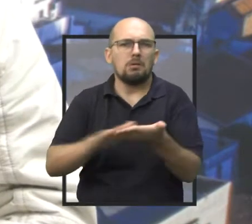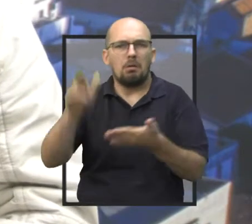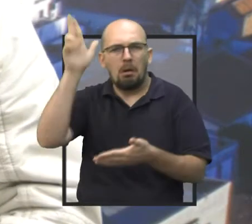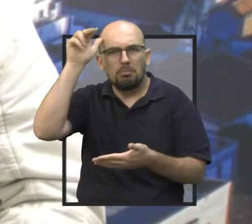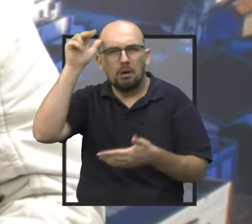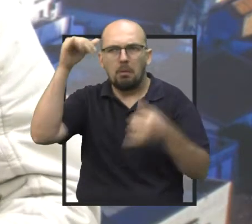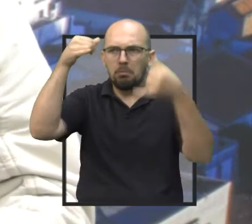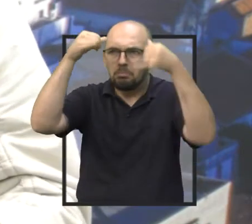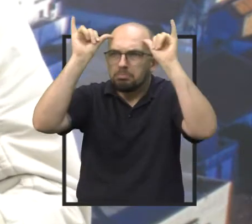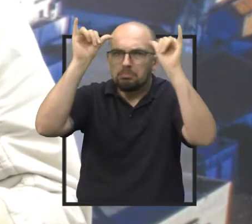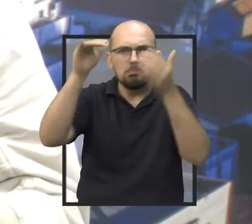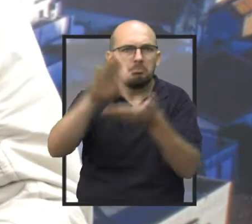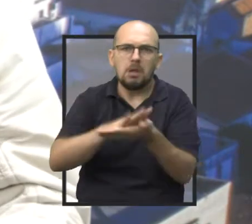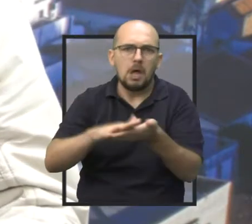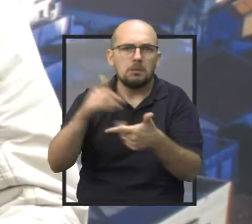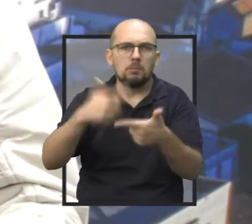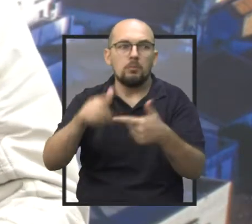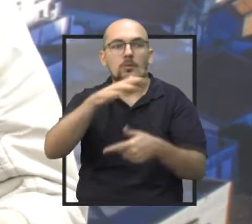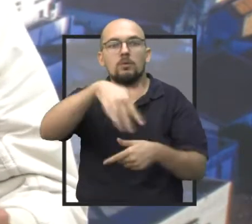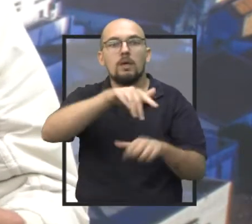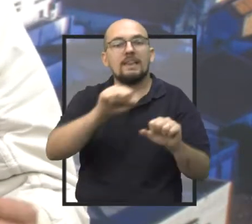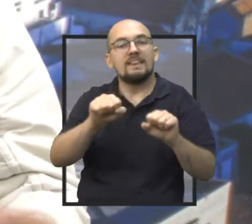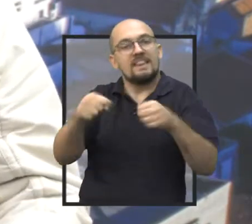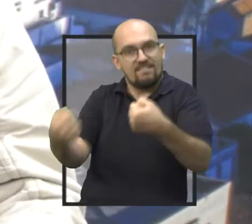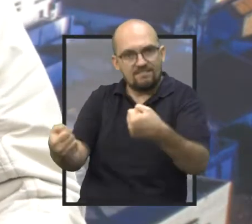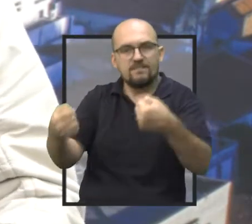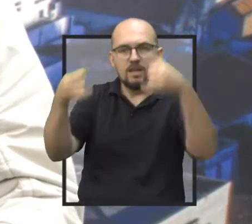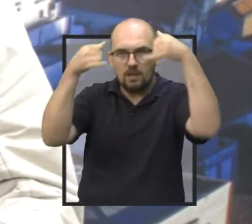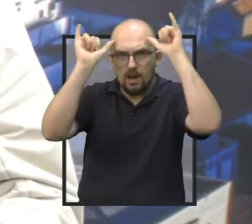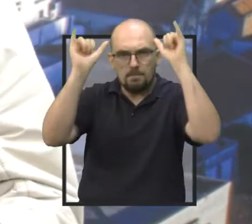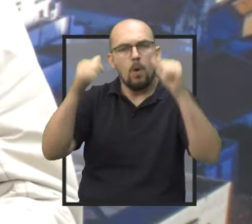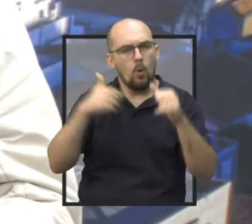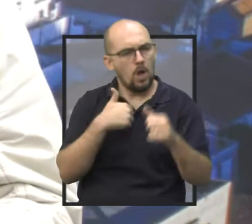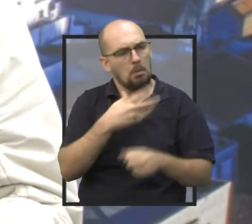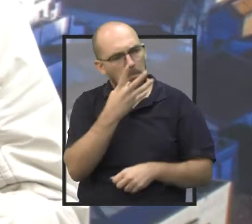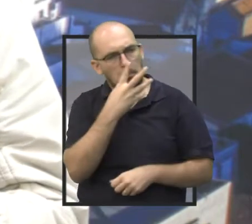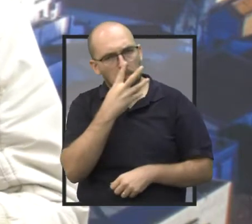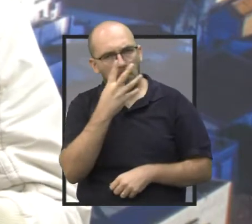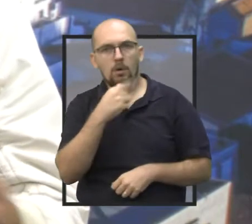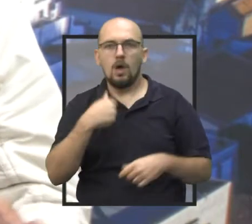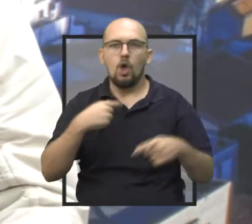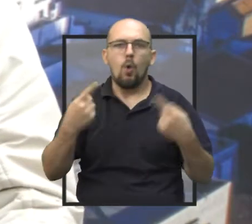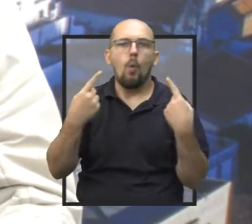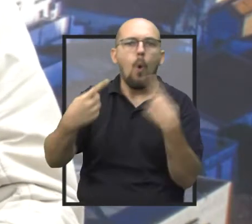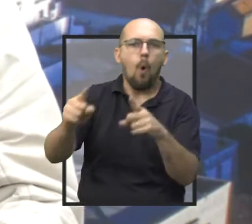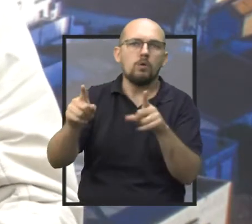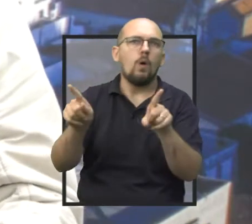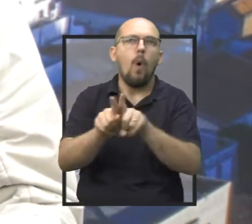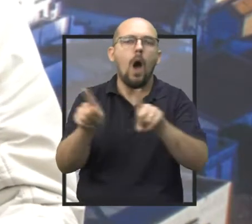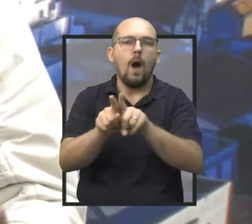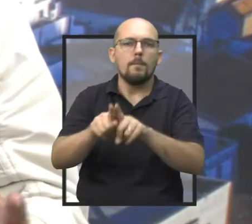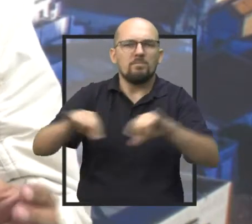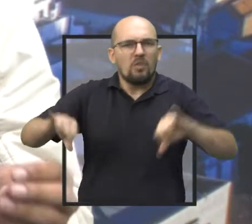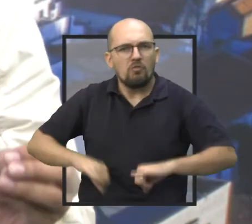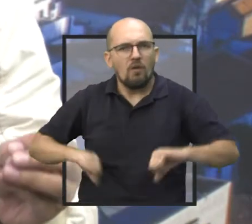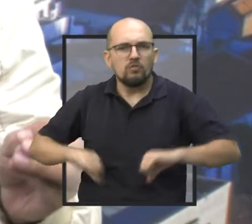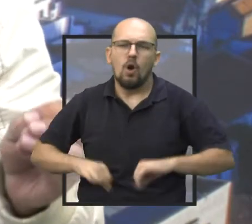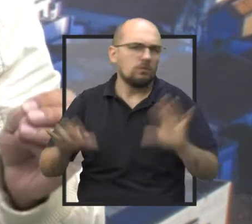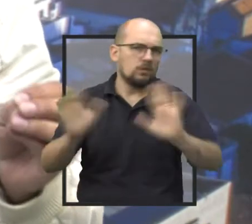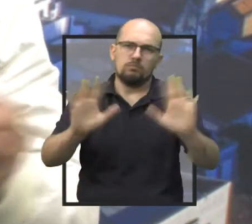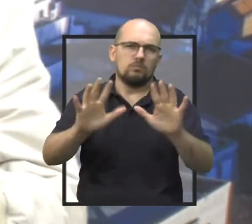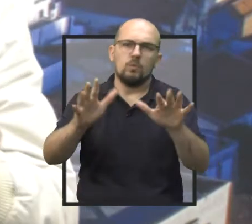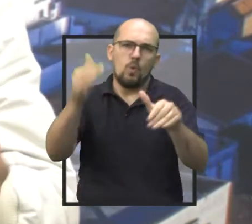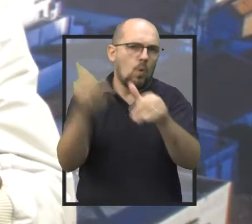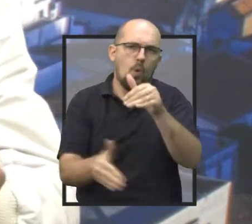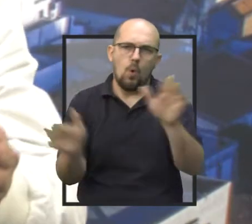animais. Pessoas que defendem os animais, que eu até admiro, eu também sou contra judiar de animal. Então,